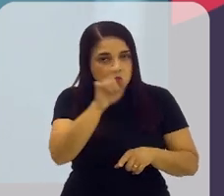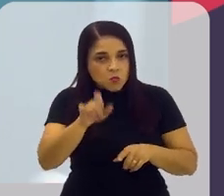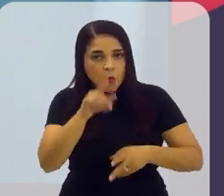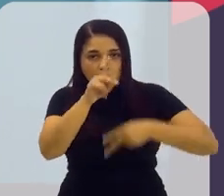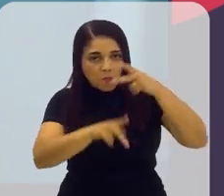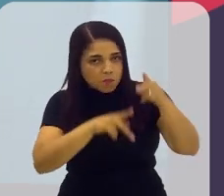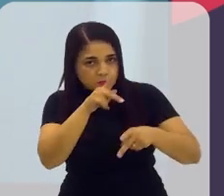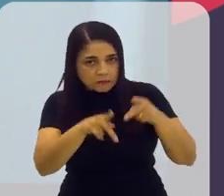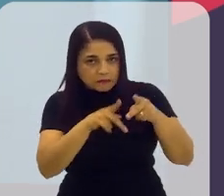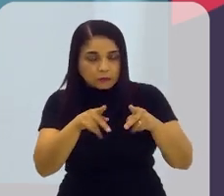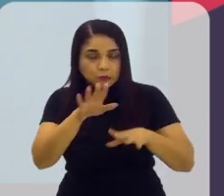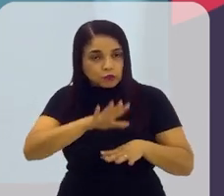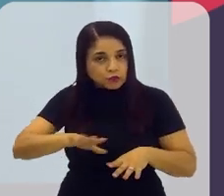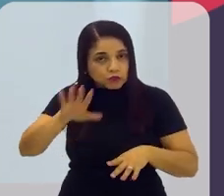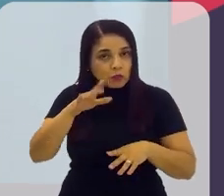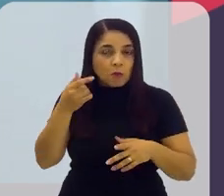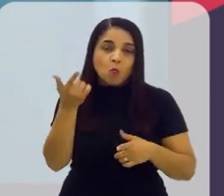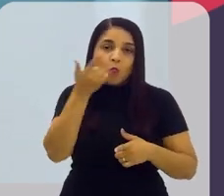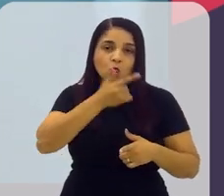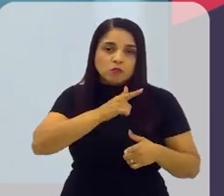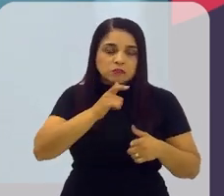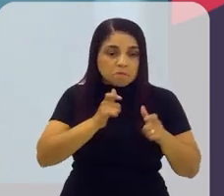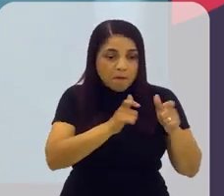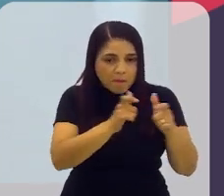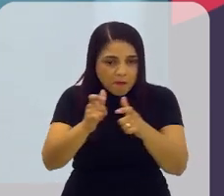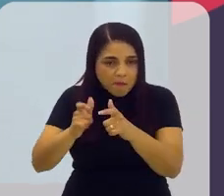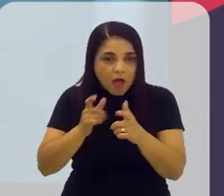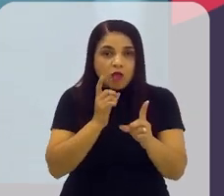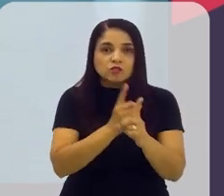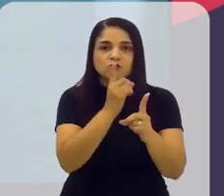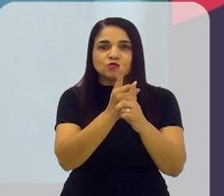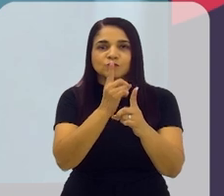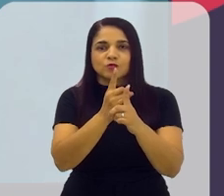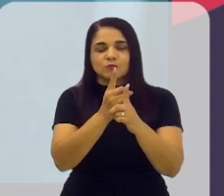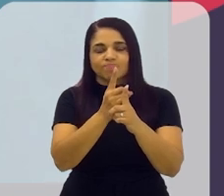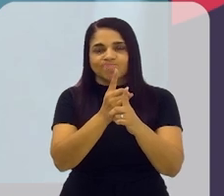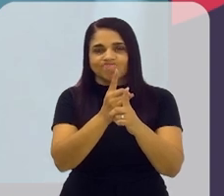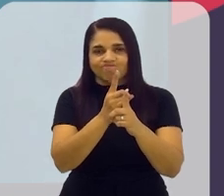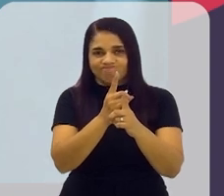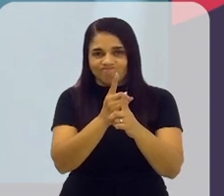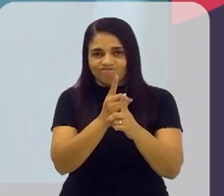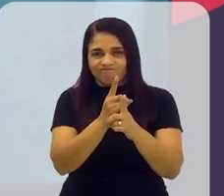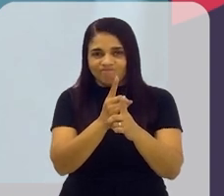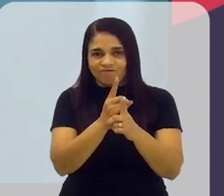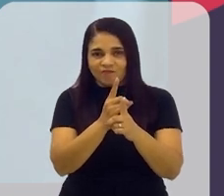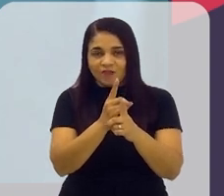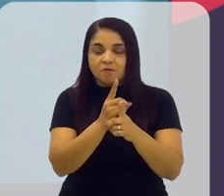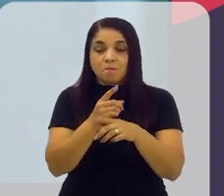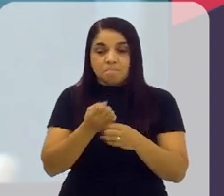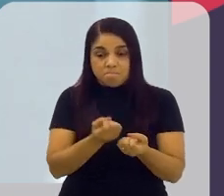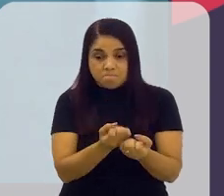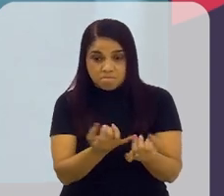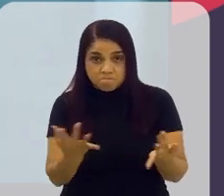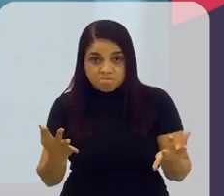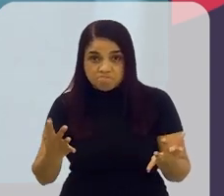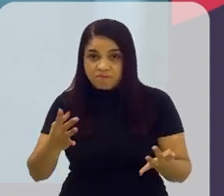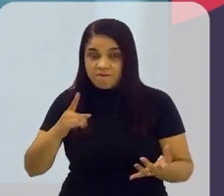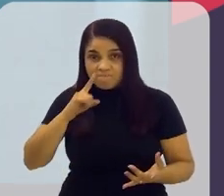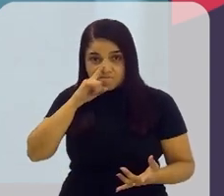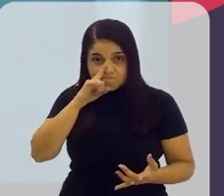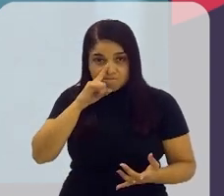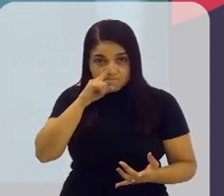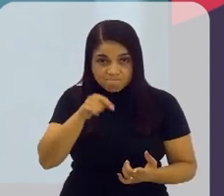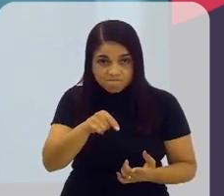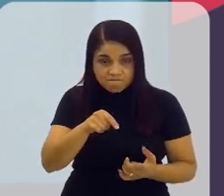as pessoas de uma maneira geral, para que a gente consiga mapear esse tipo de ocorrência, porque por se tratar de uma planta que tem